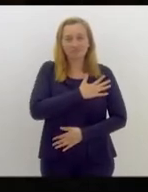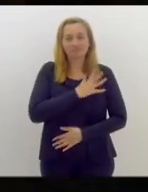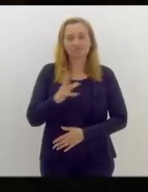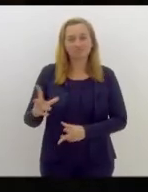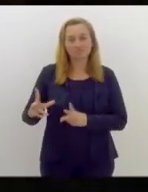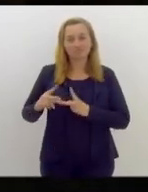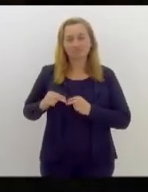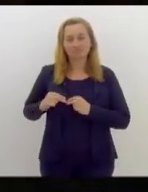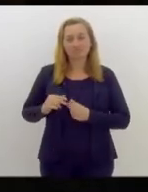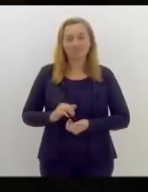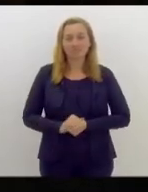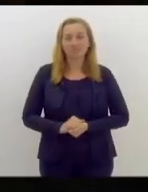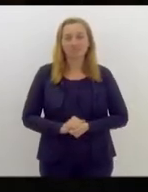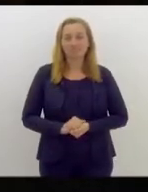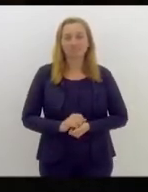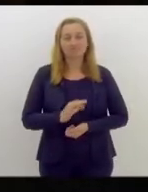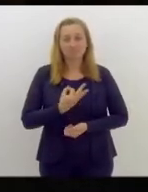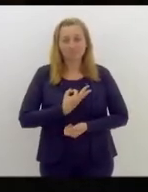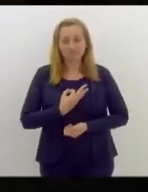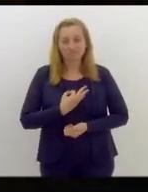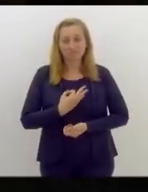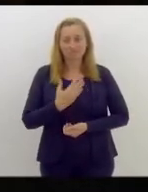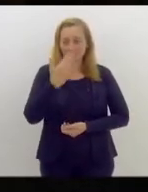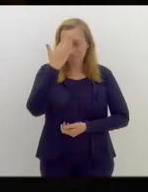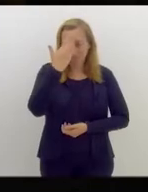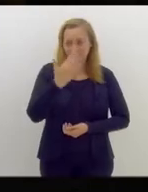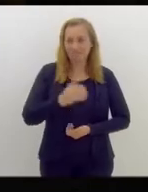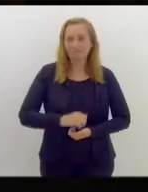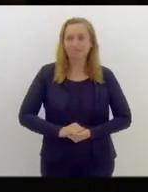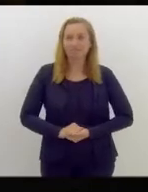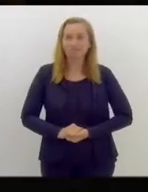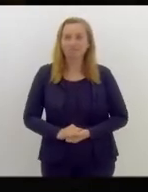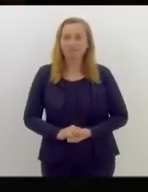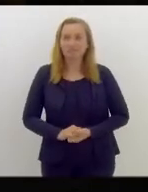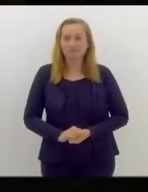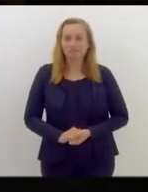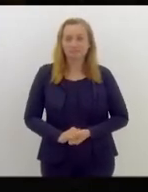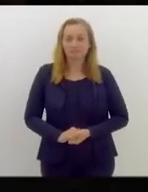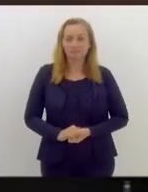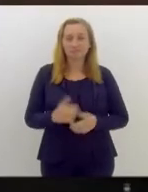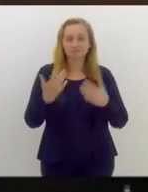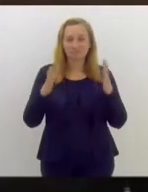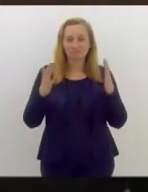merecem essa medalha. Muito obrigada.